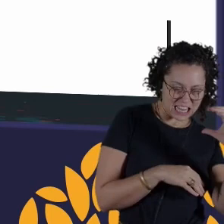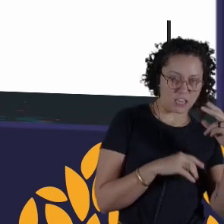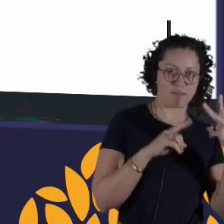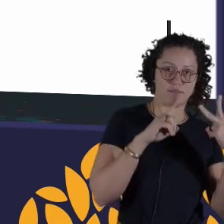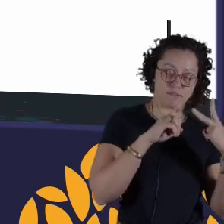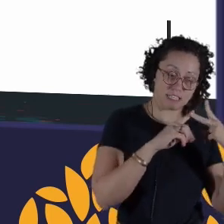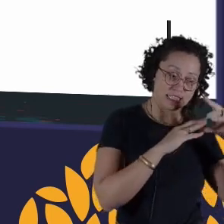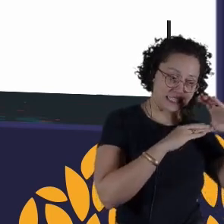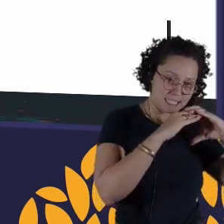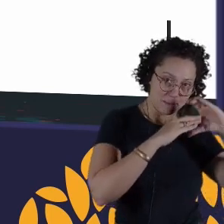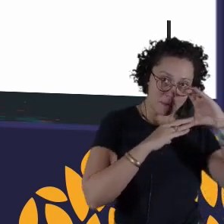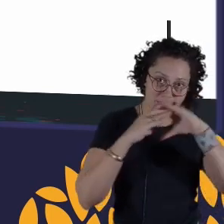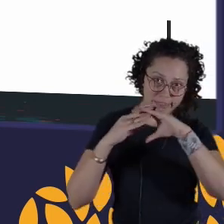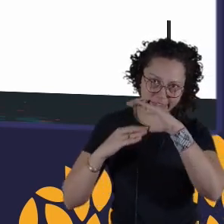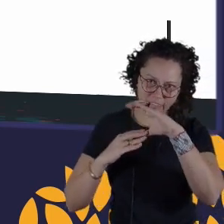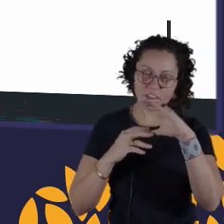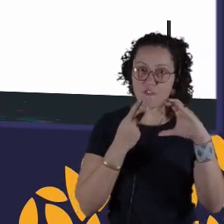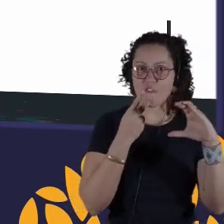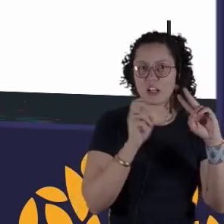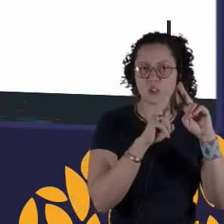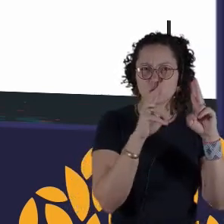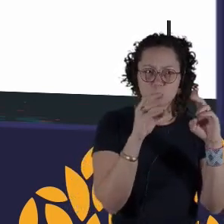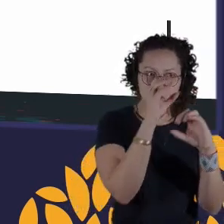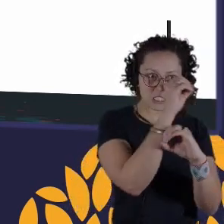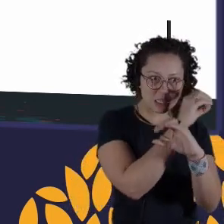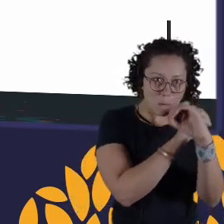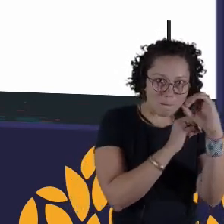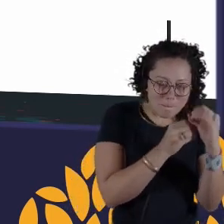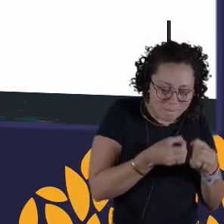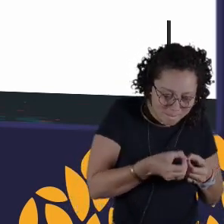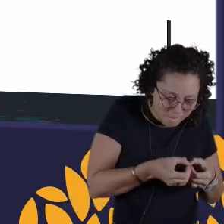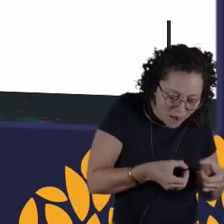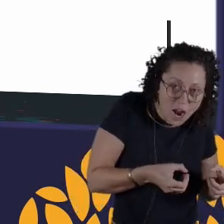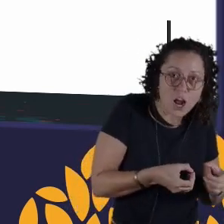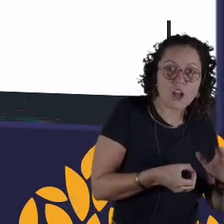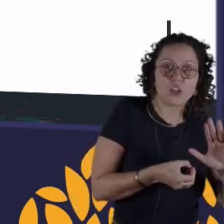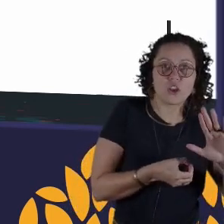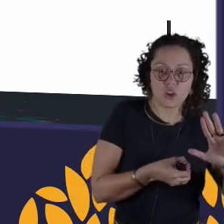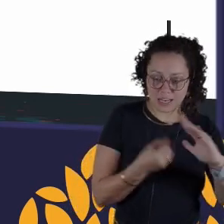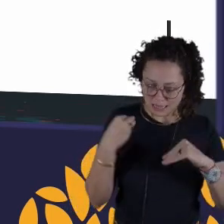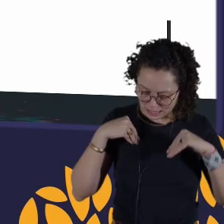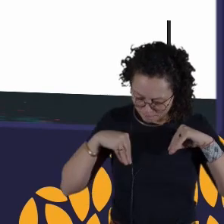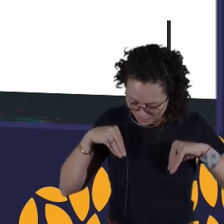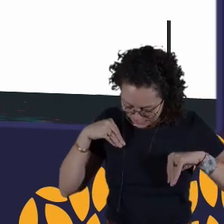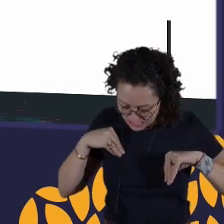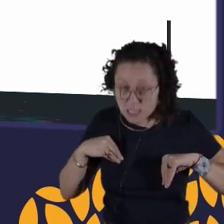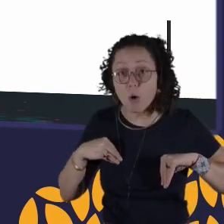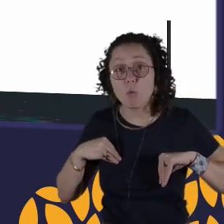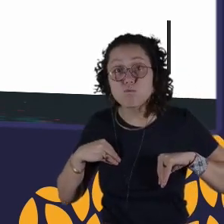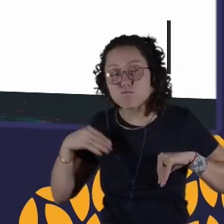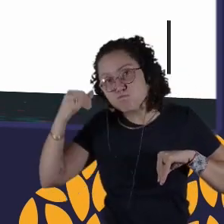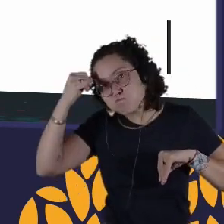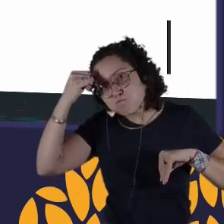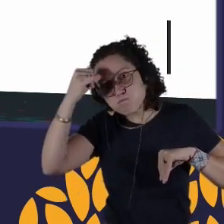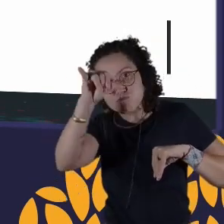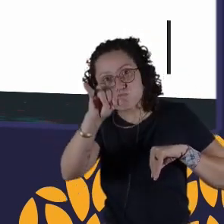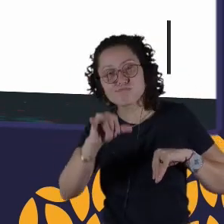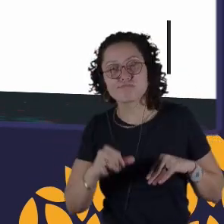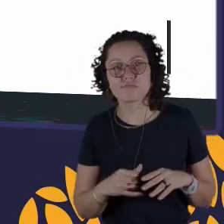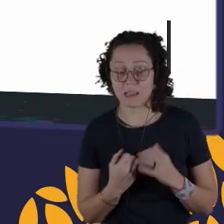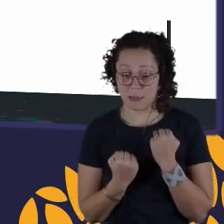canabinoides maiores, são anti-inflamatórios e são imunodepressores.